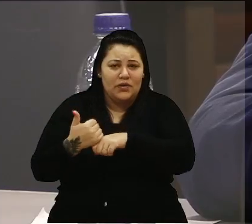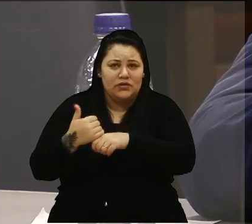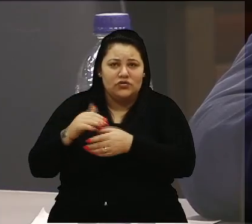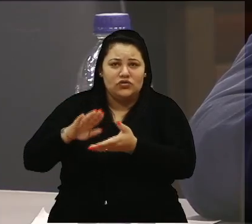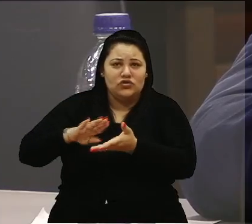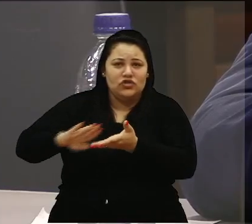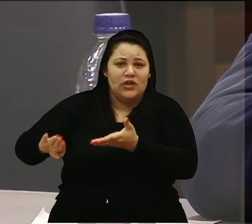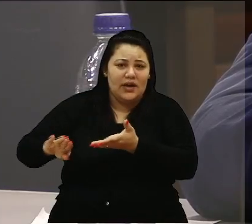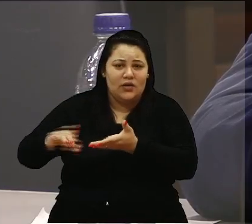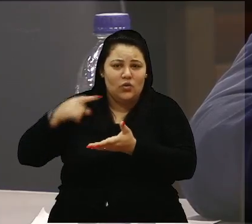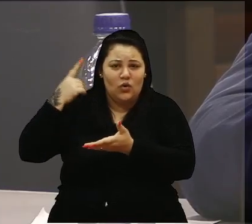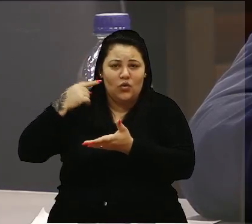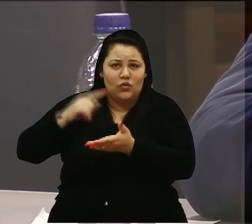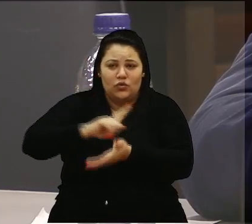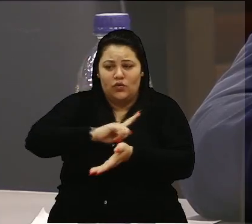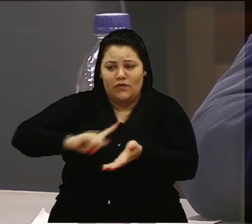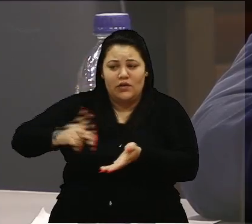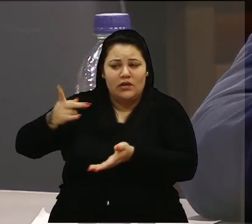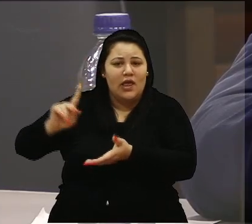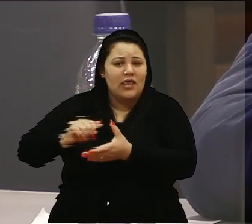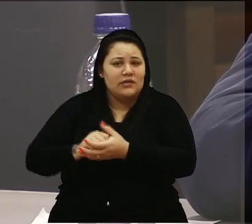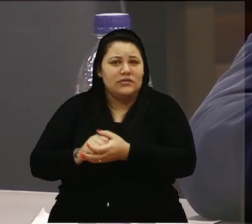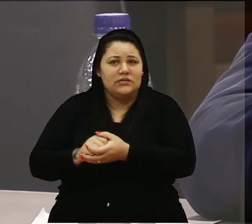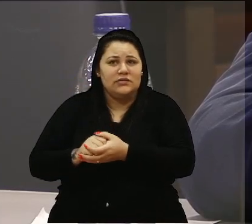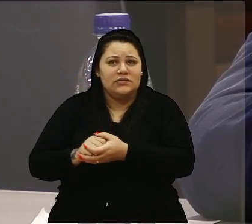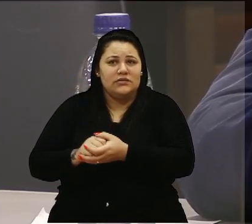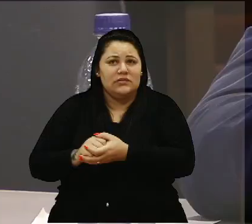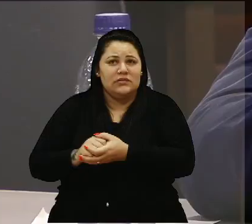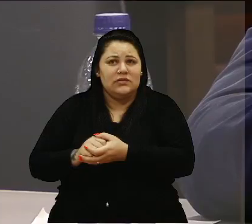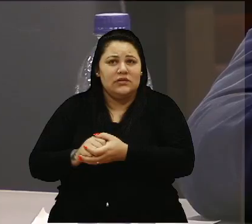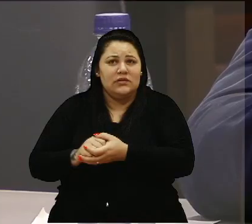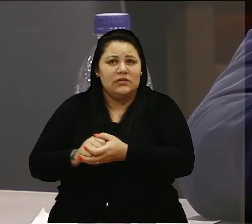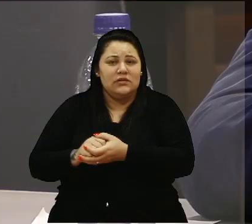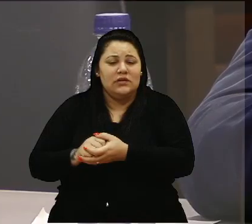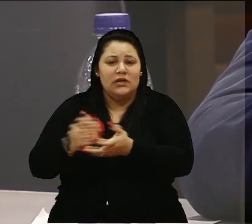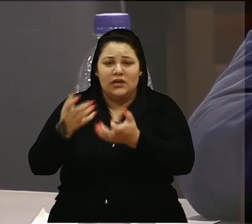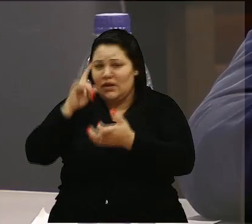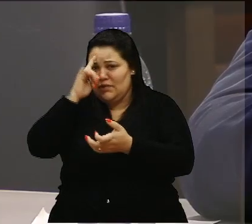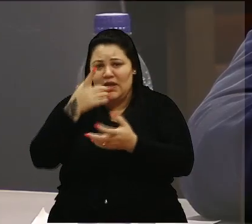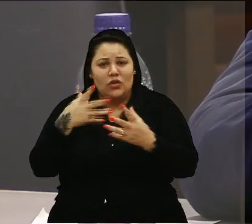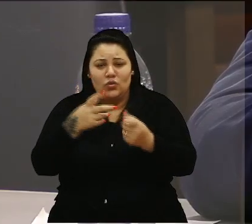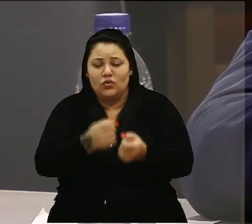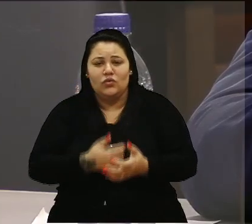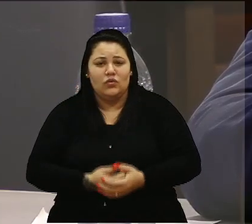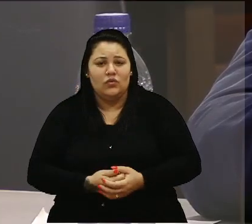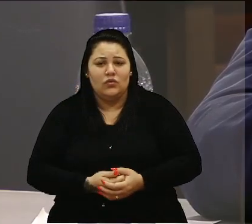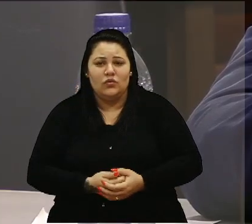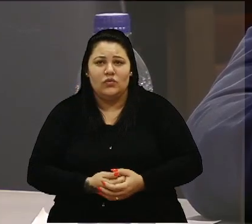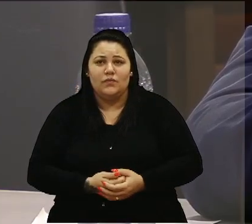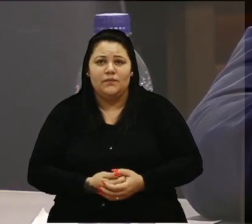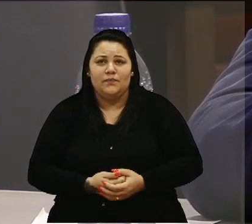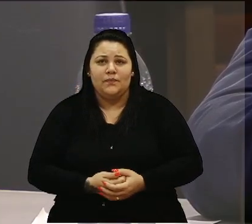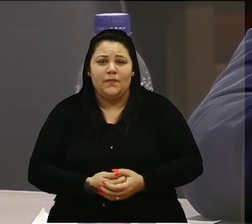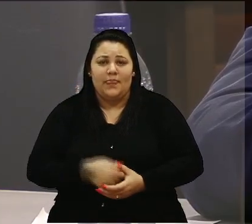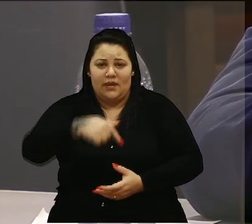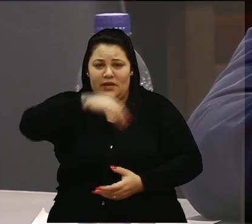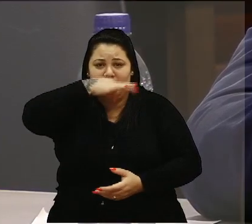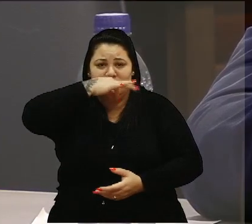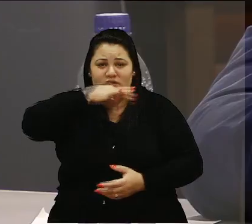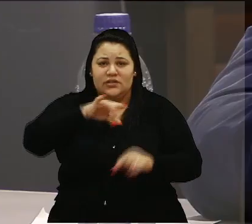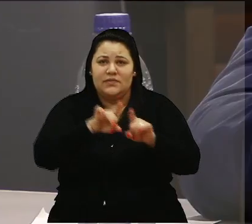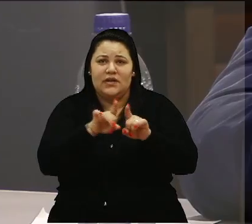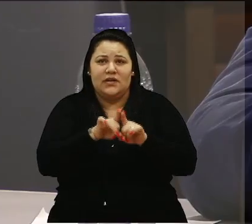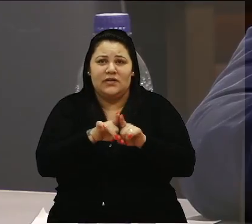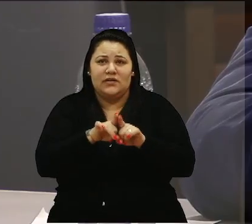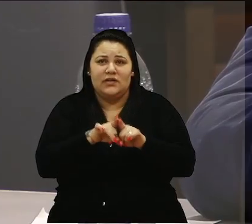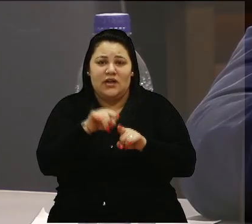também, do governo dele. Eles querem impeachment. Querem impeachment em tudo. Né? Então, aqui em Caxias a gente impeachmentou,